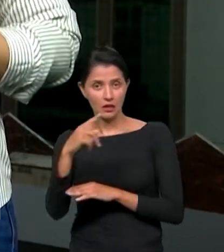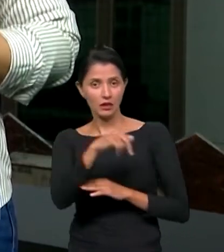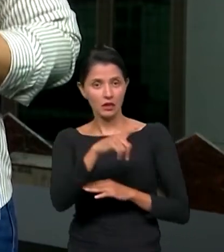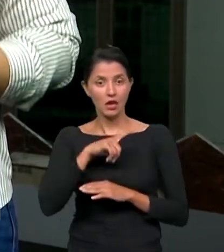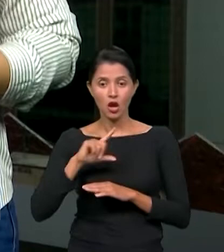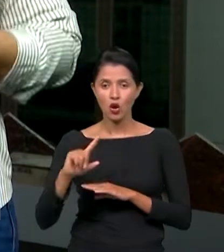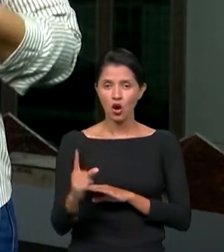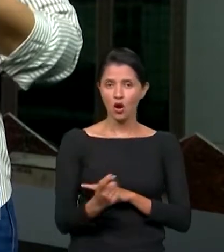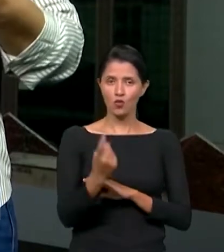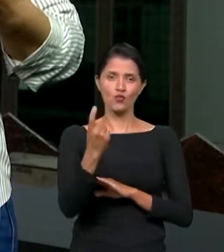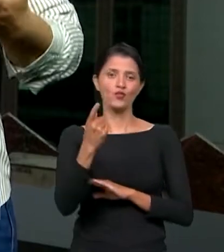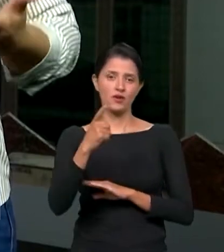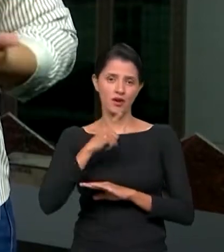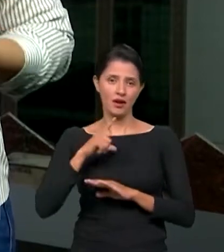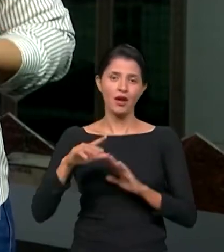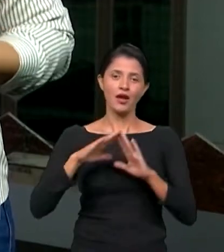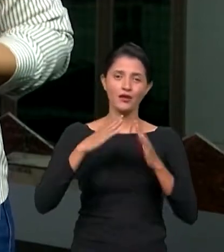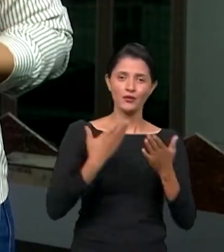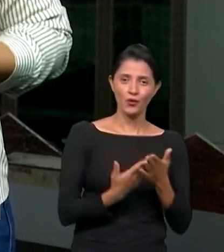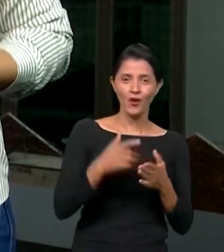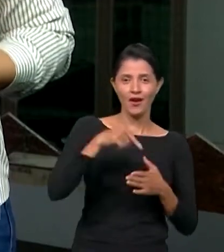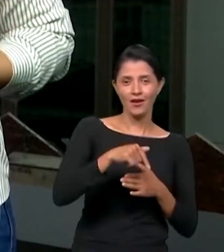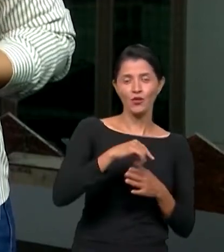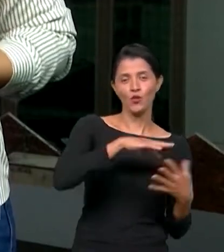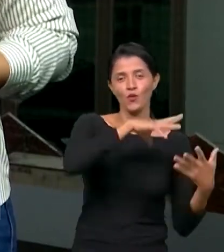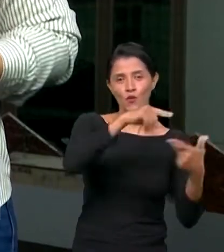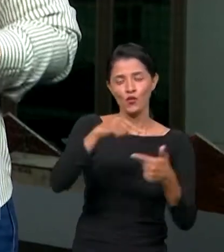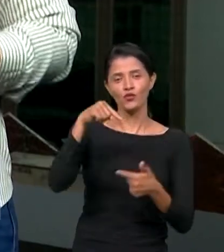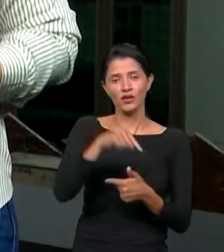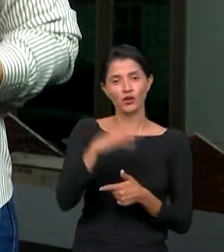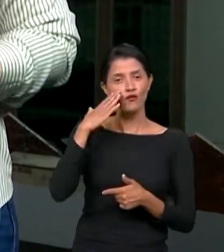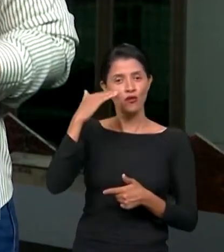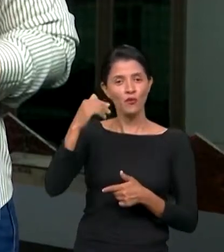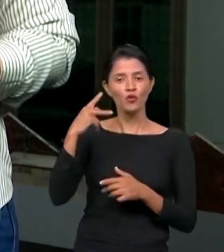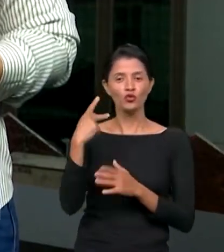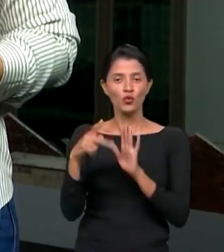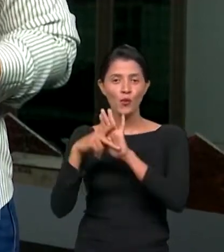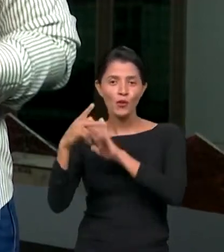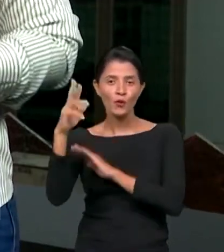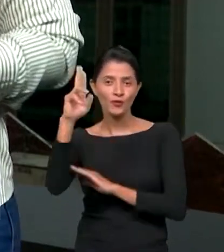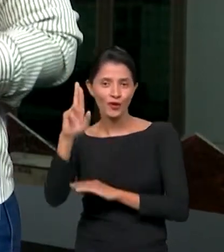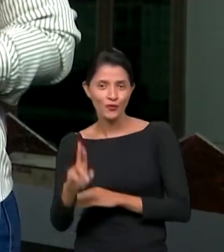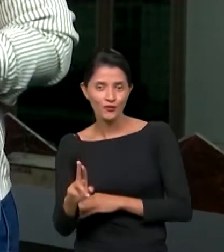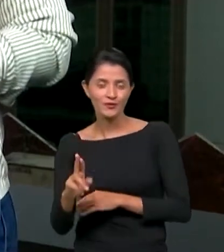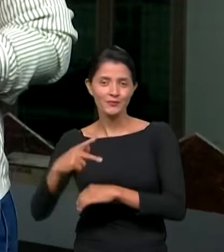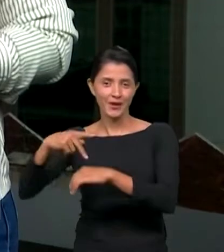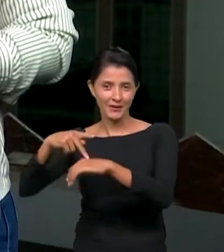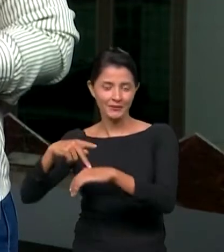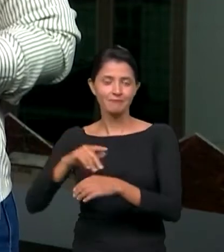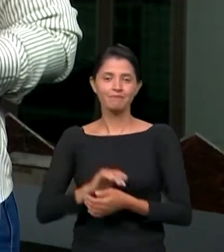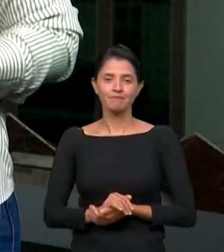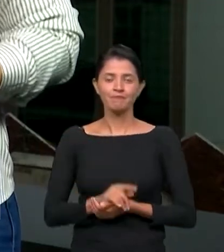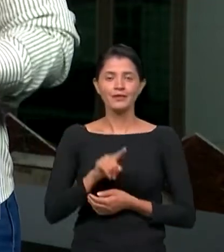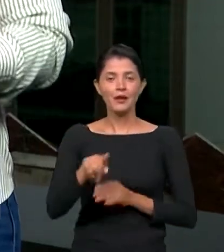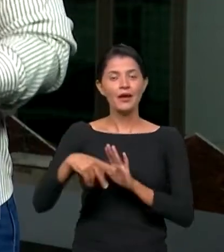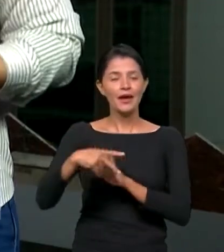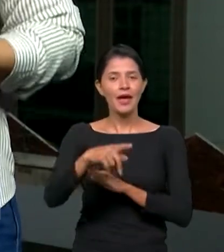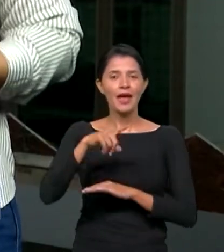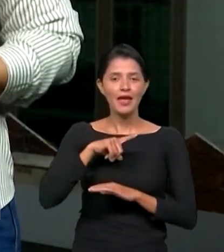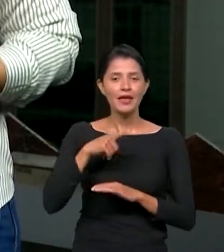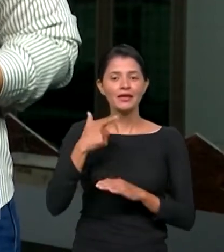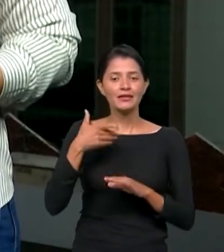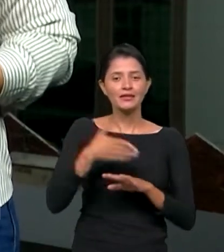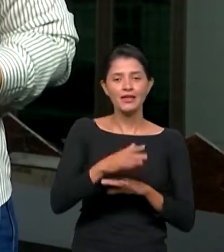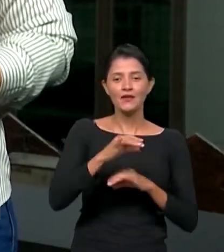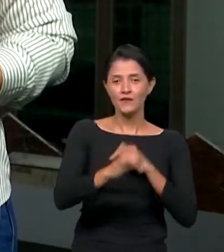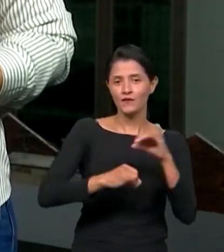no mundo do famoso Teatro Bolshoi da Rússia. Para muitos jovens bailarinos, uma tour virtual como essa é o mais